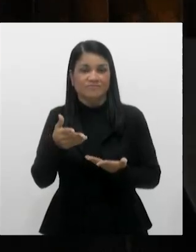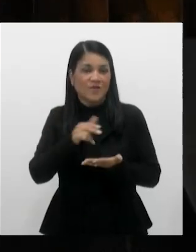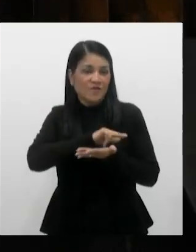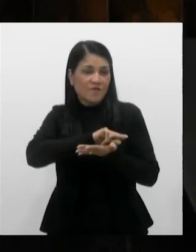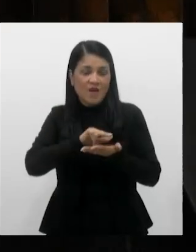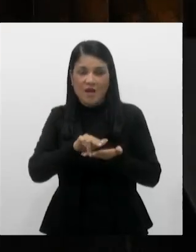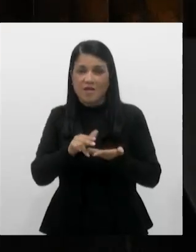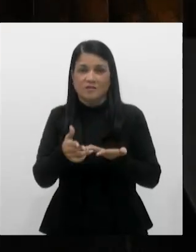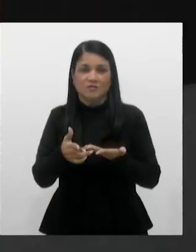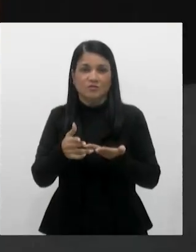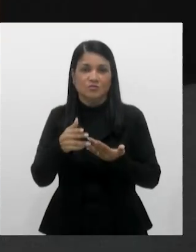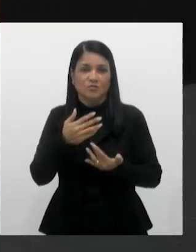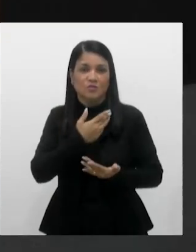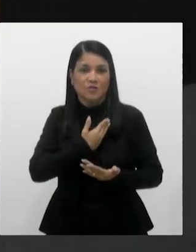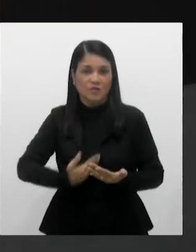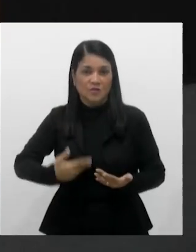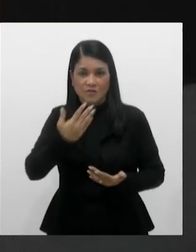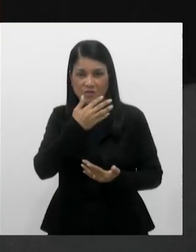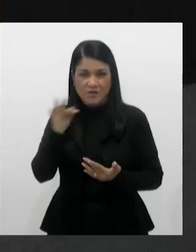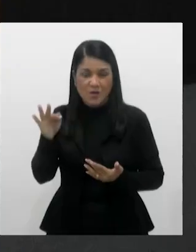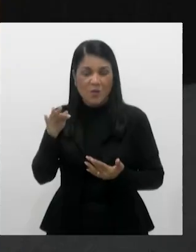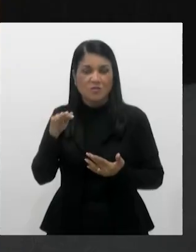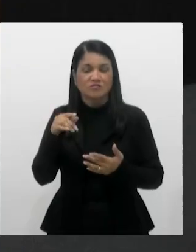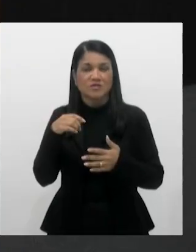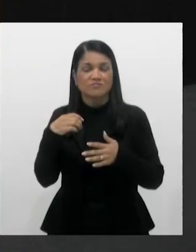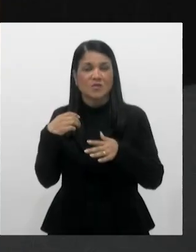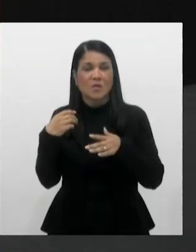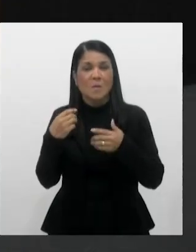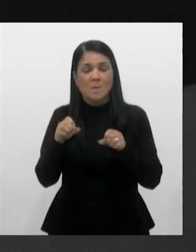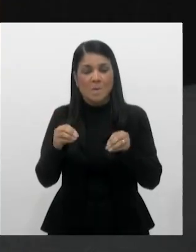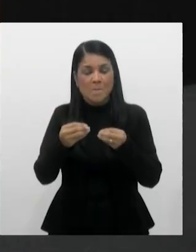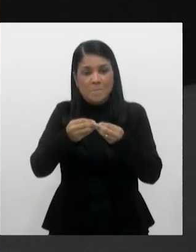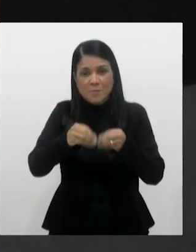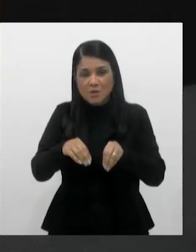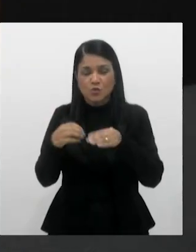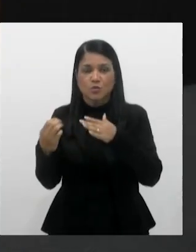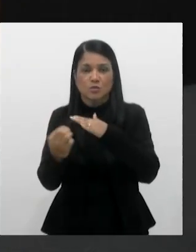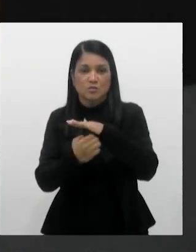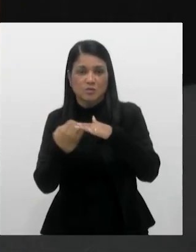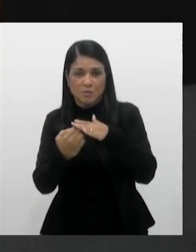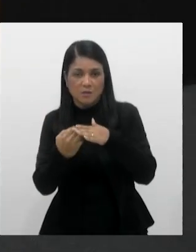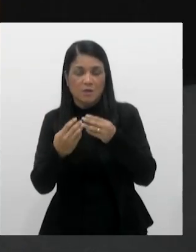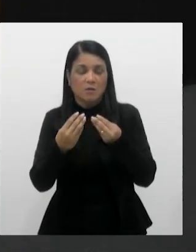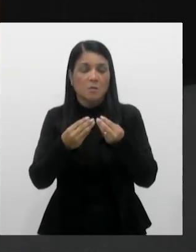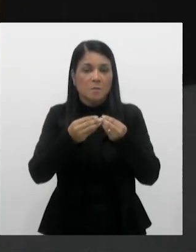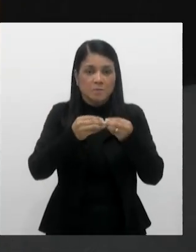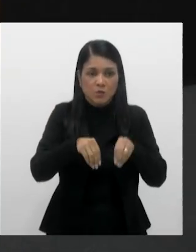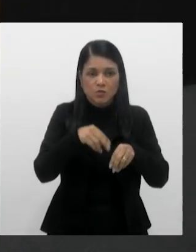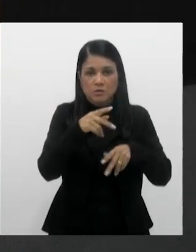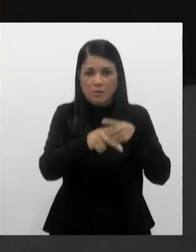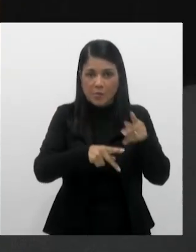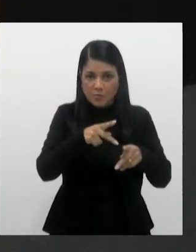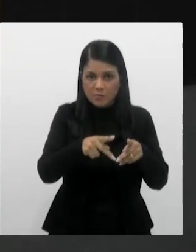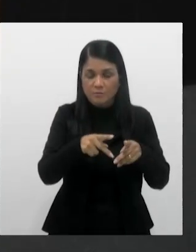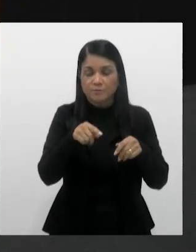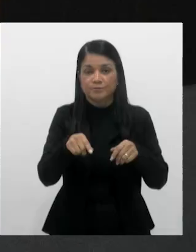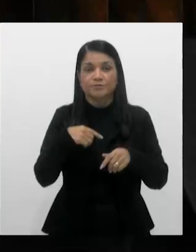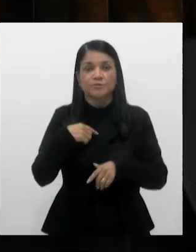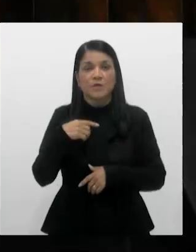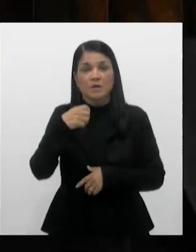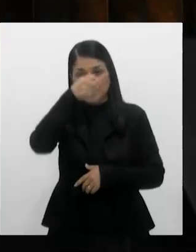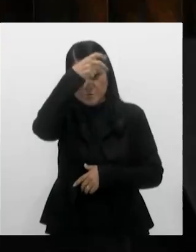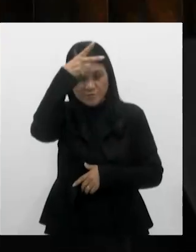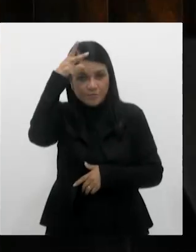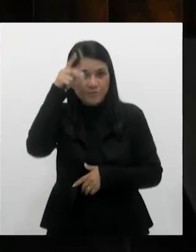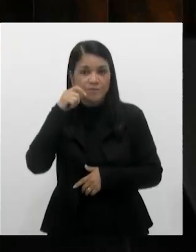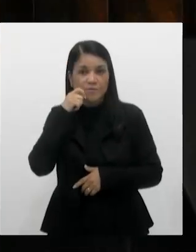no governo federal que vem mexendo com os empresários, mexendo com a população do nosso país. O senhor Eduardo Paes